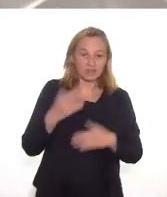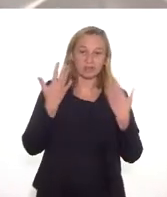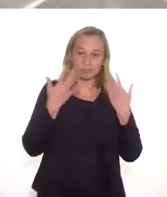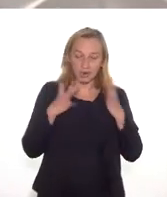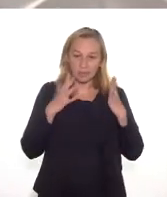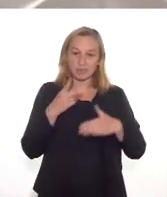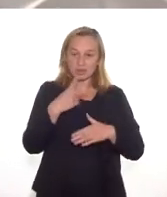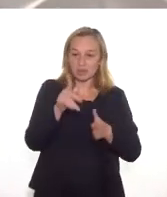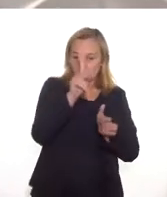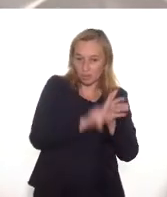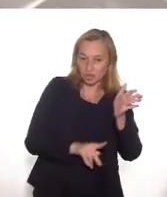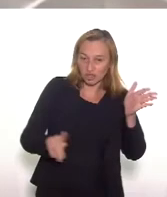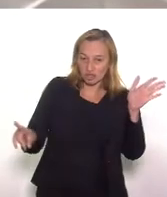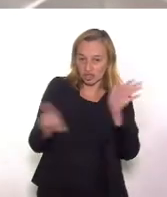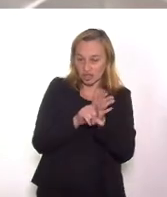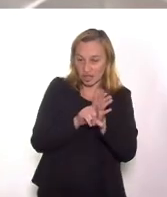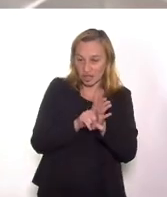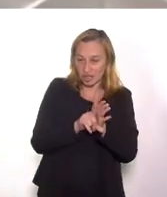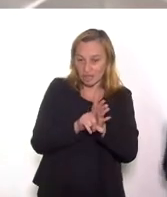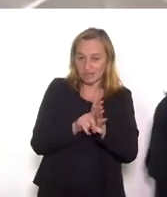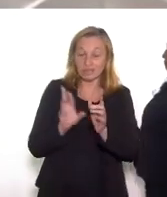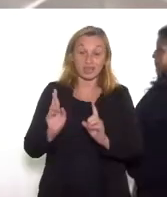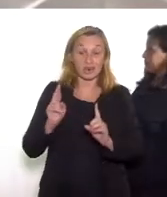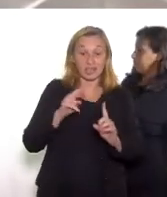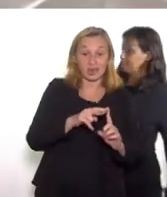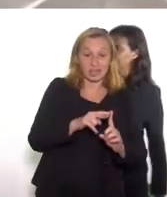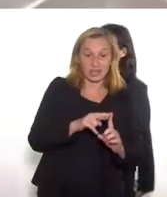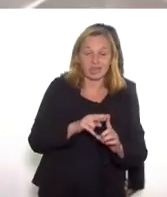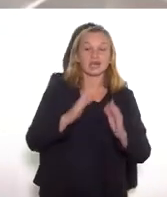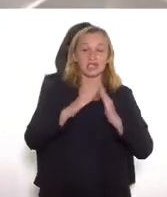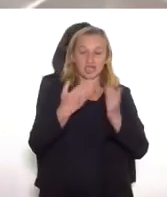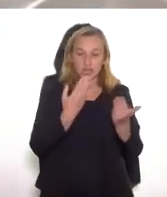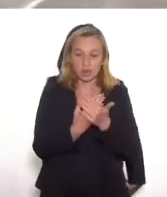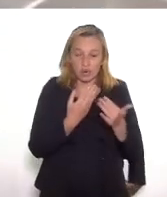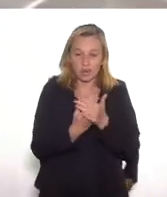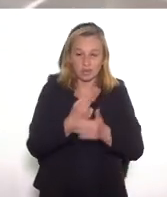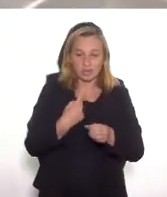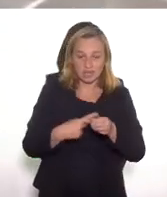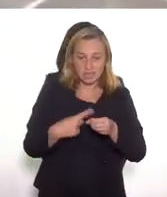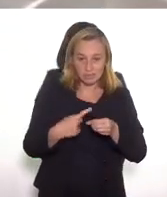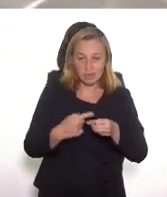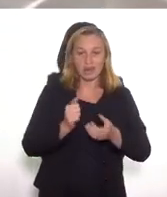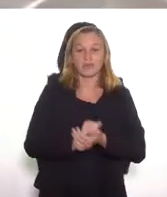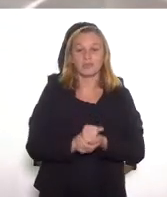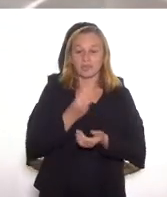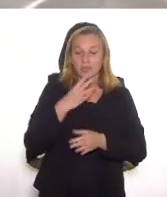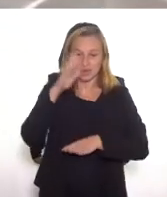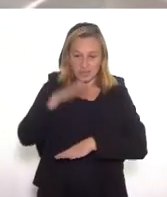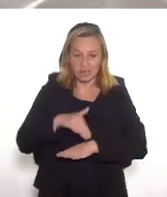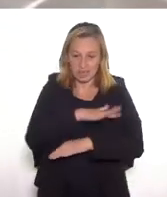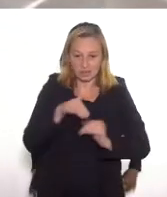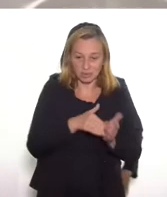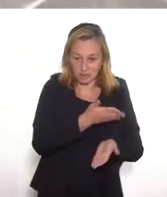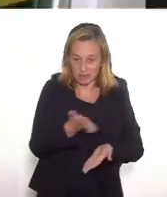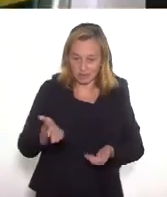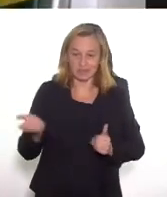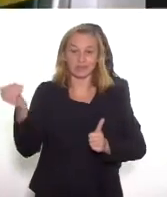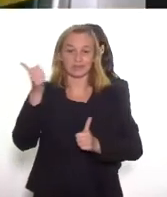seu projeto de lei no que se refere à escola municipal e boa tarde a todas e